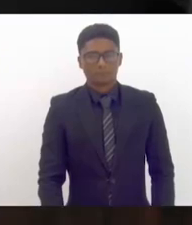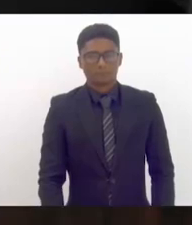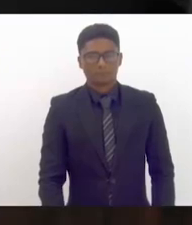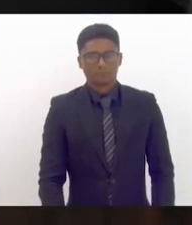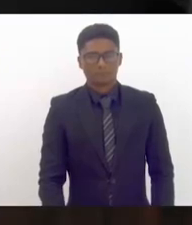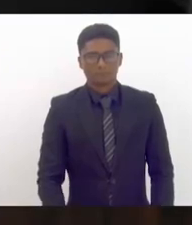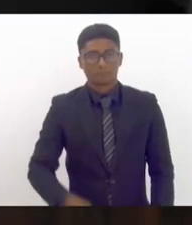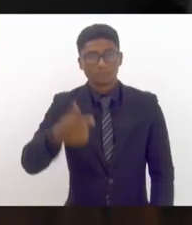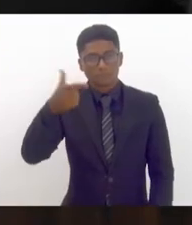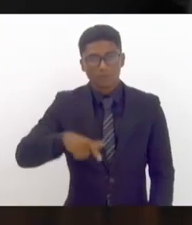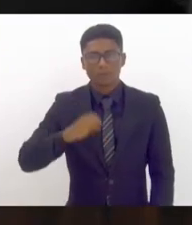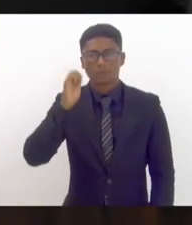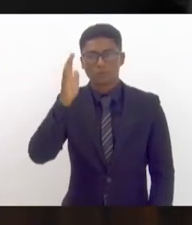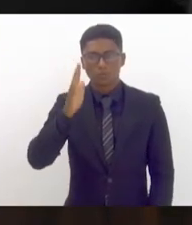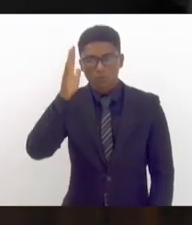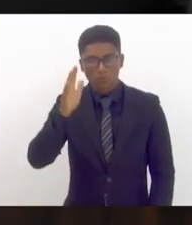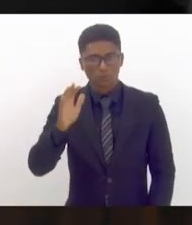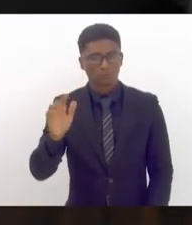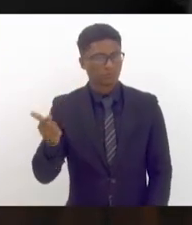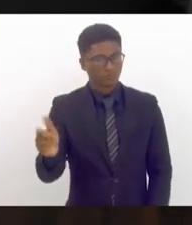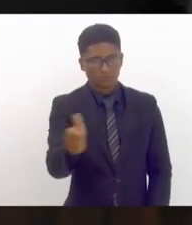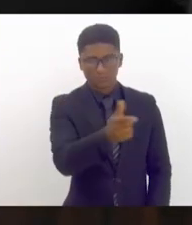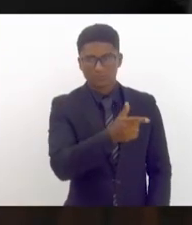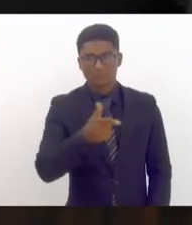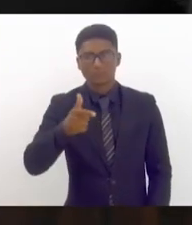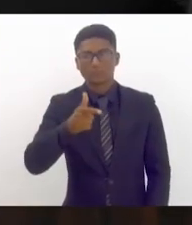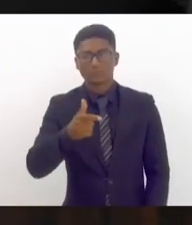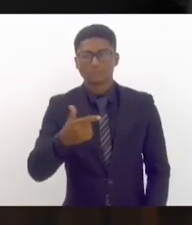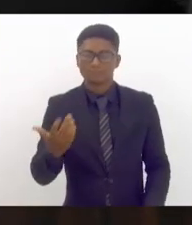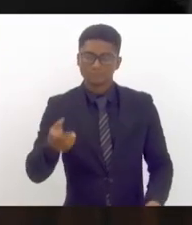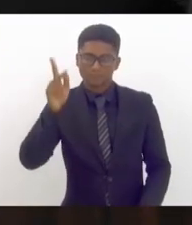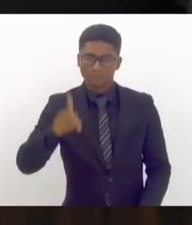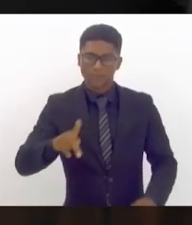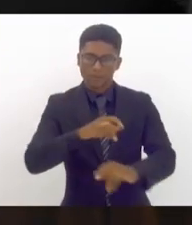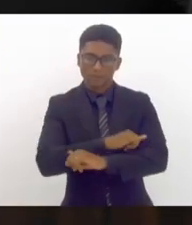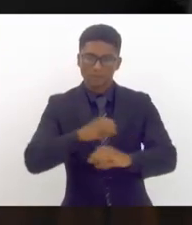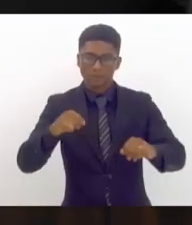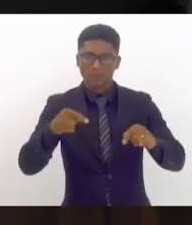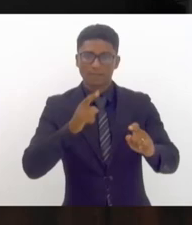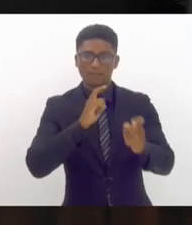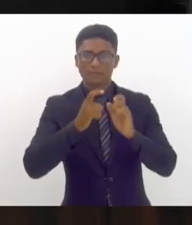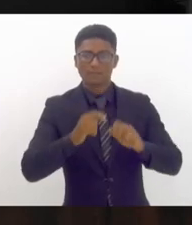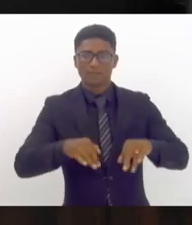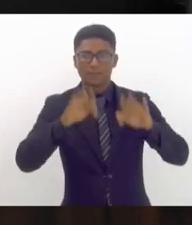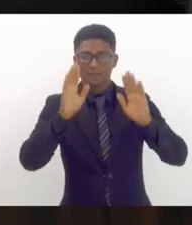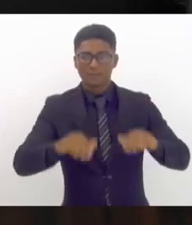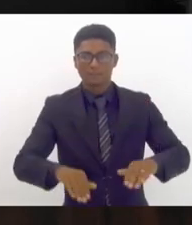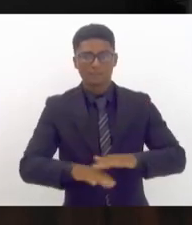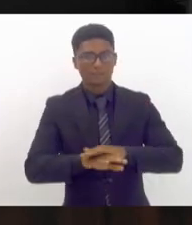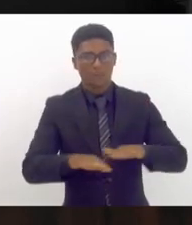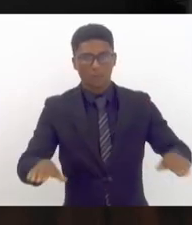Não havendo mais oradores inscritos, a presidência declara encerrada